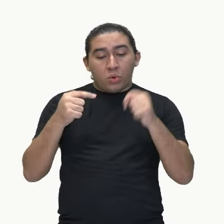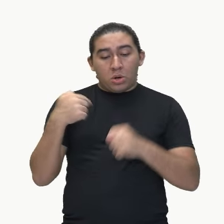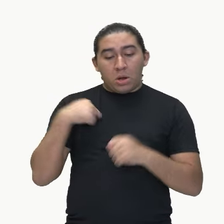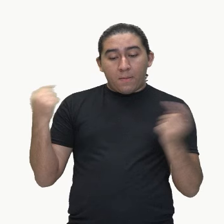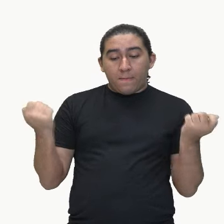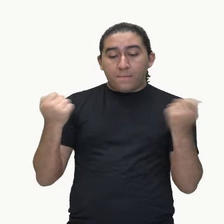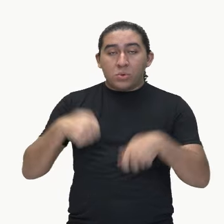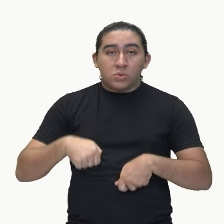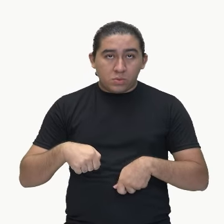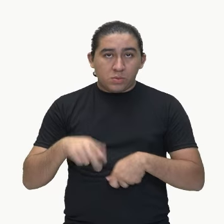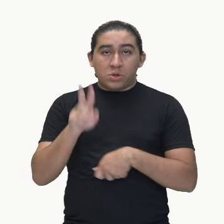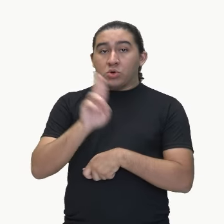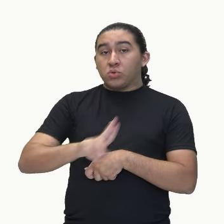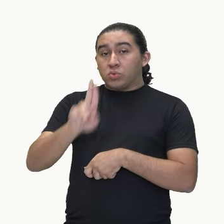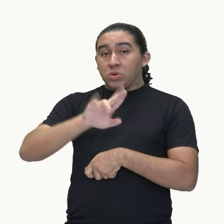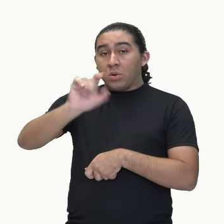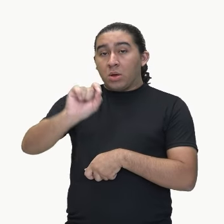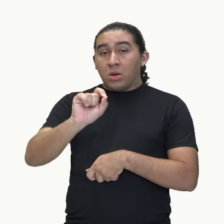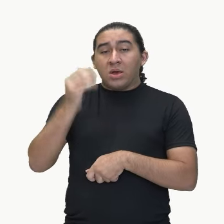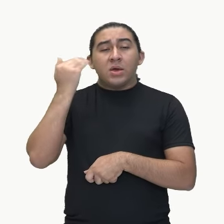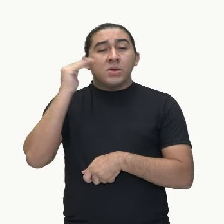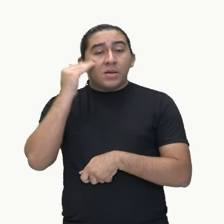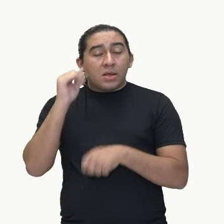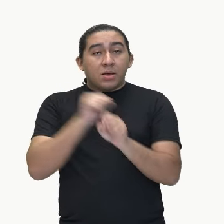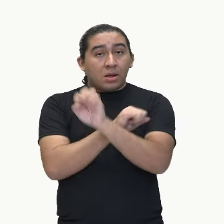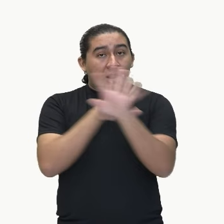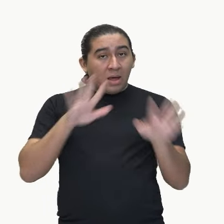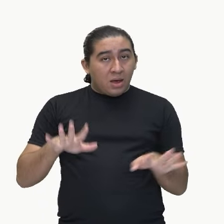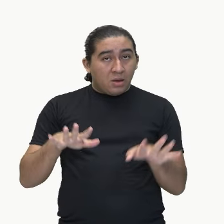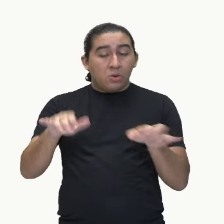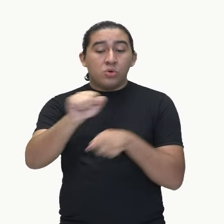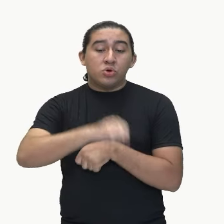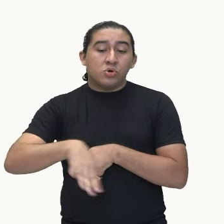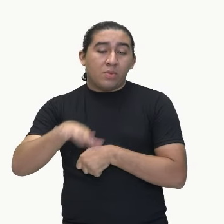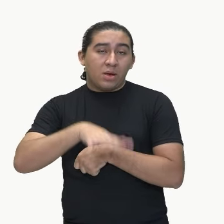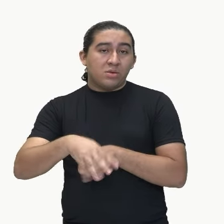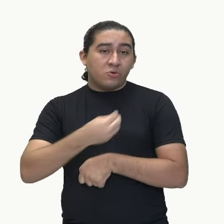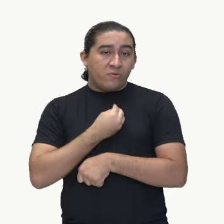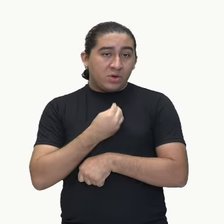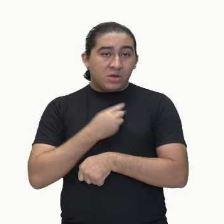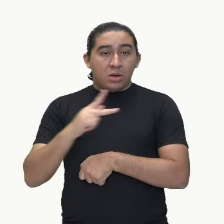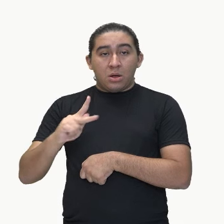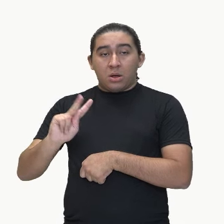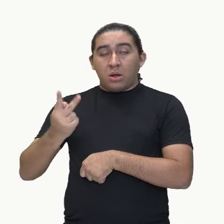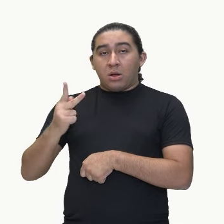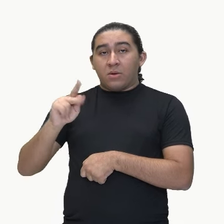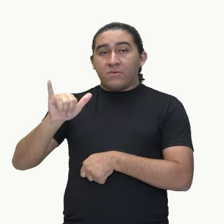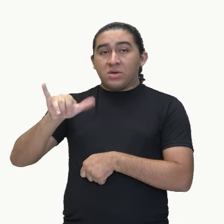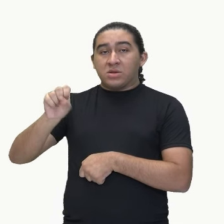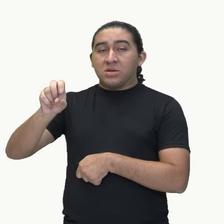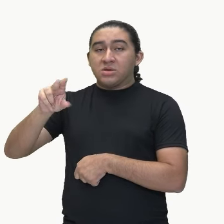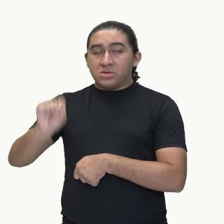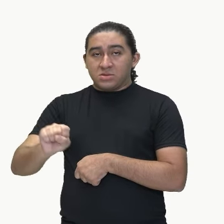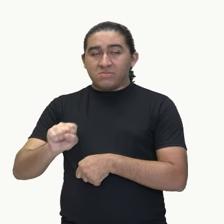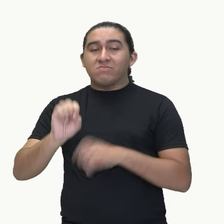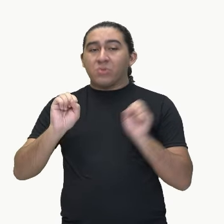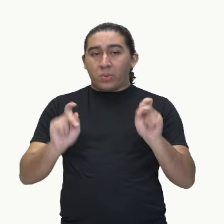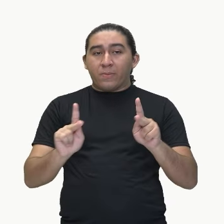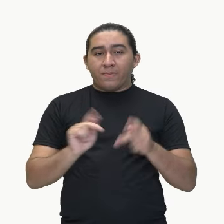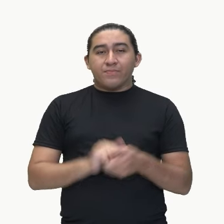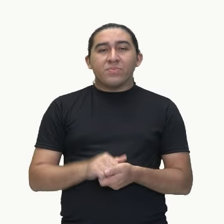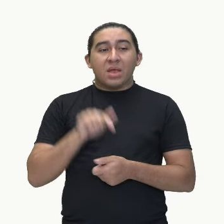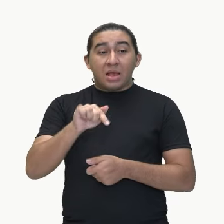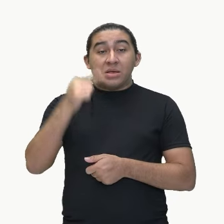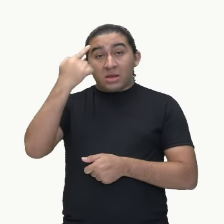para buscar compreender a física. Perfeito, então é